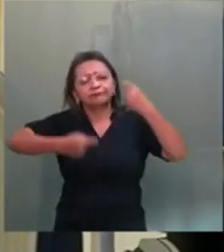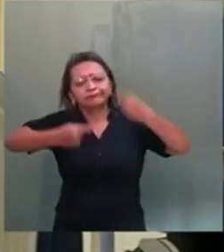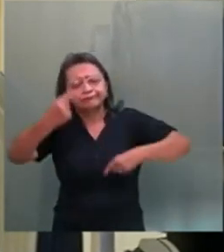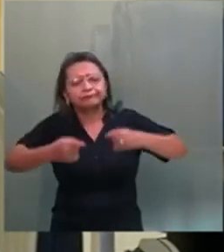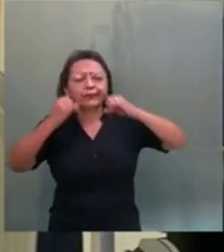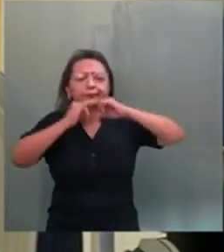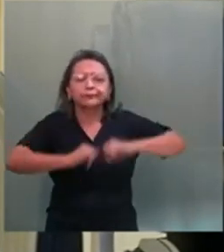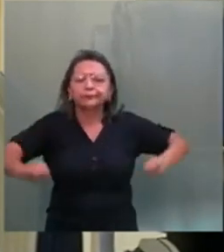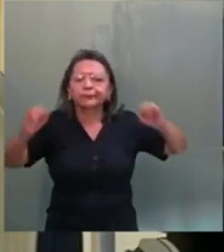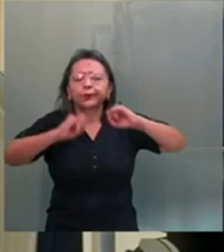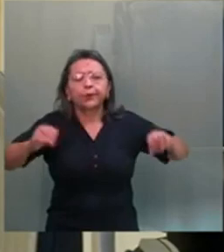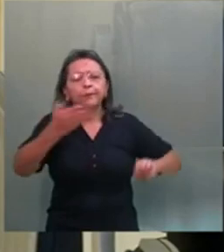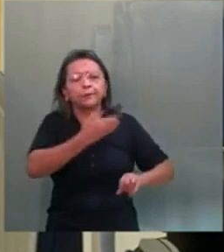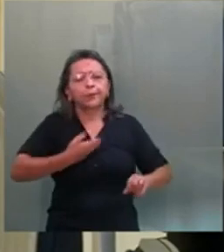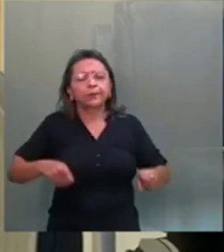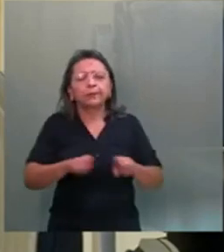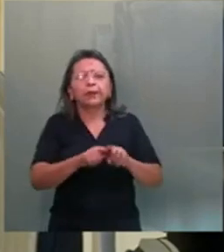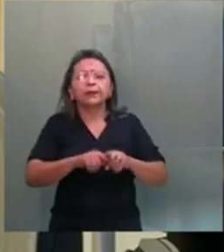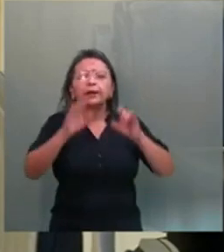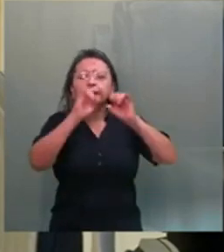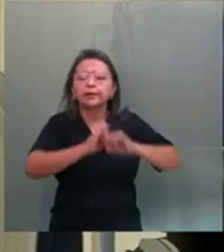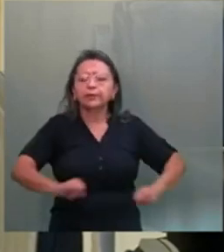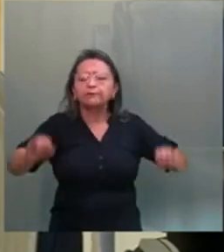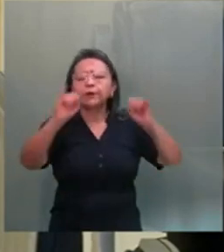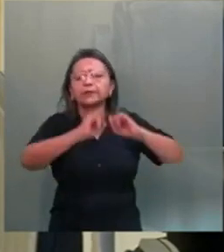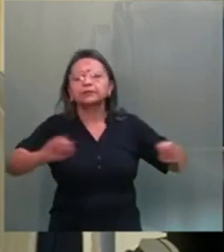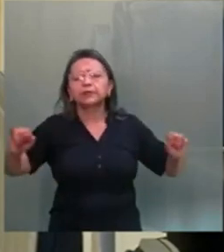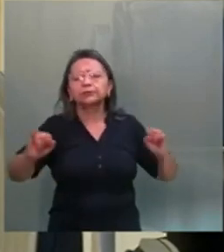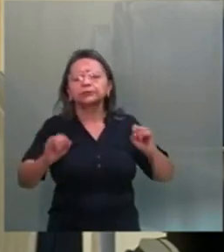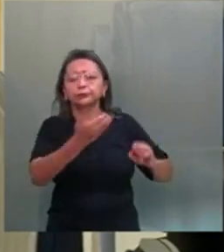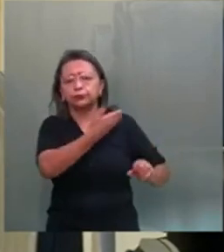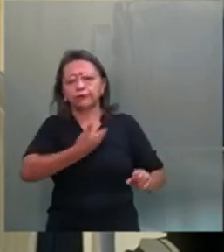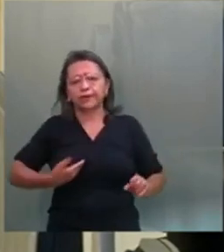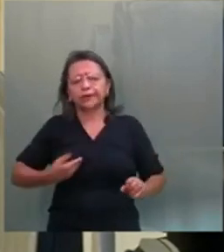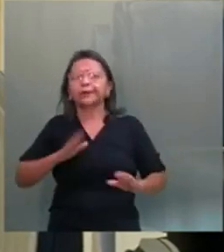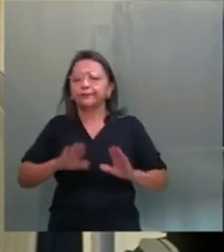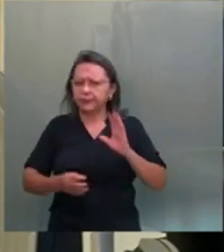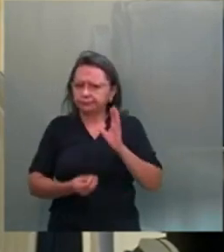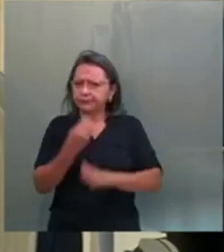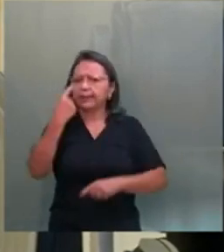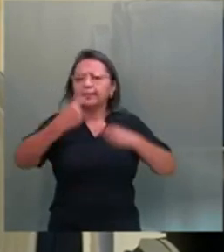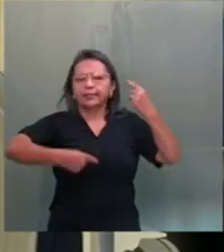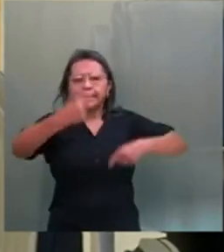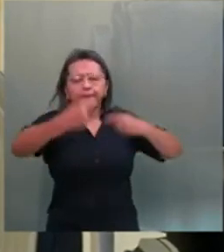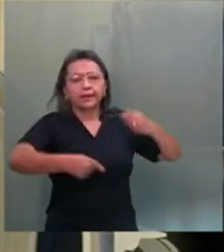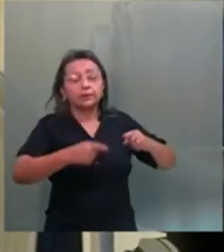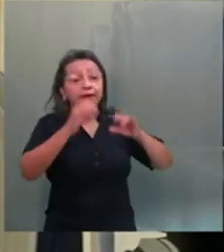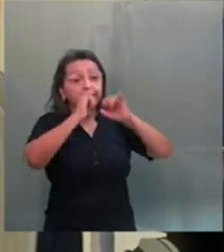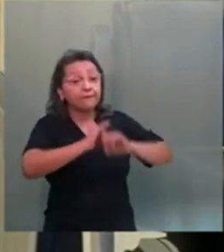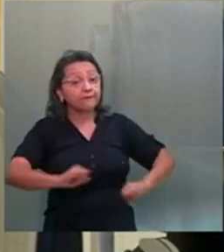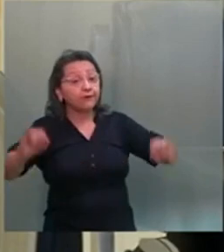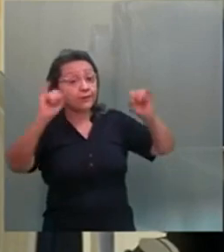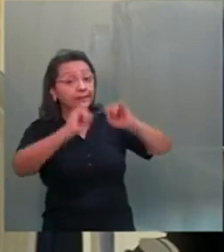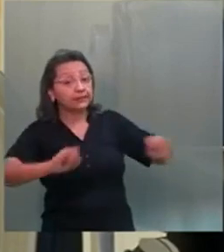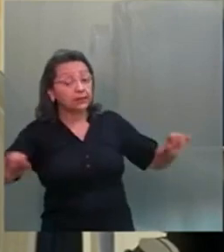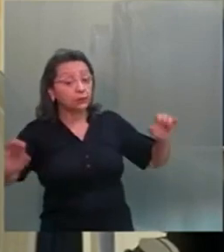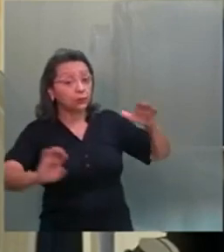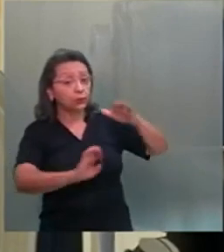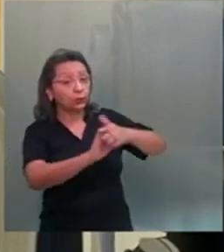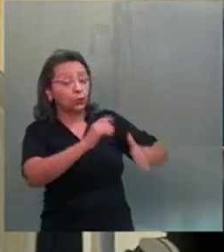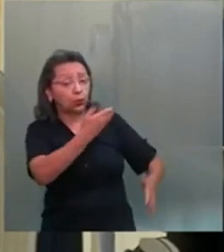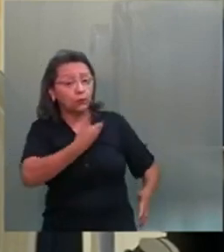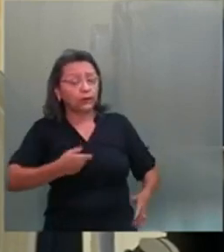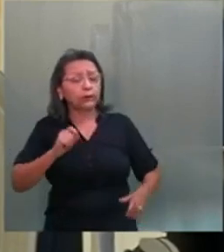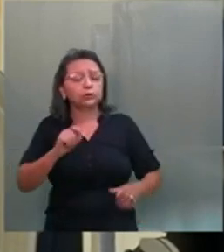pública e da informação estatal, o que muitas vezes gera debates. A informação estatal é aquela que visa apenas